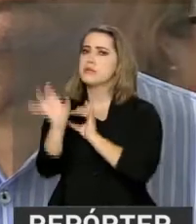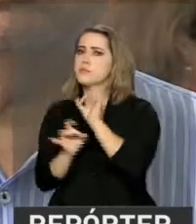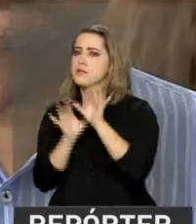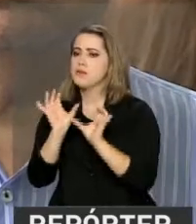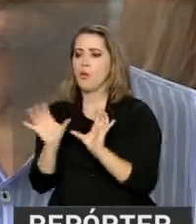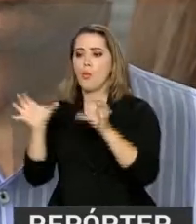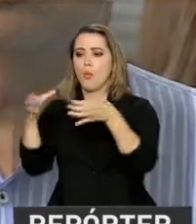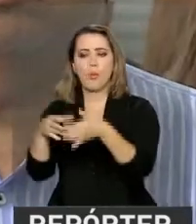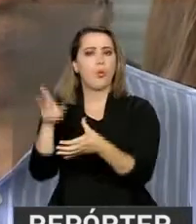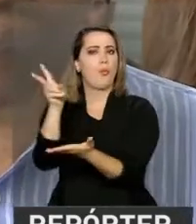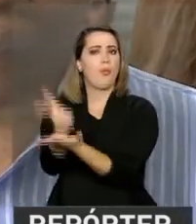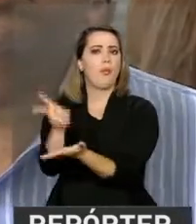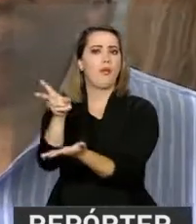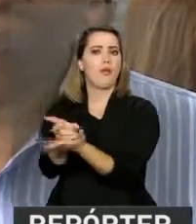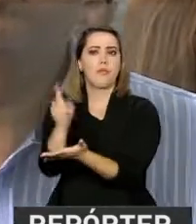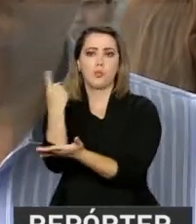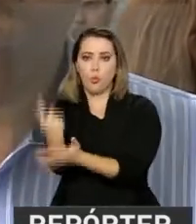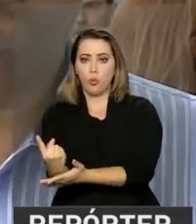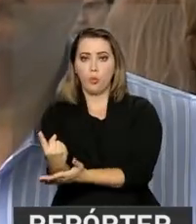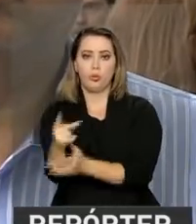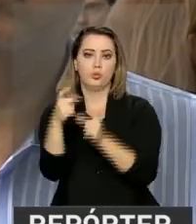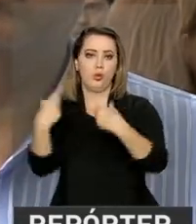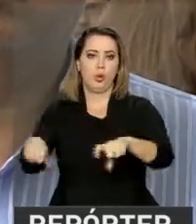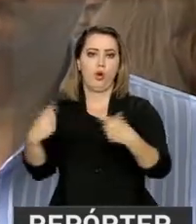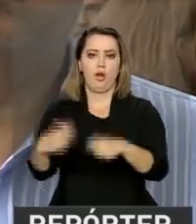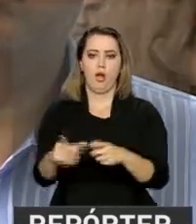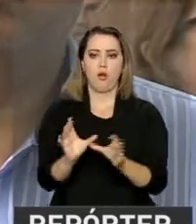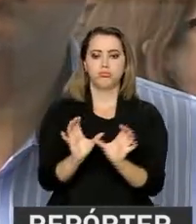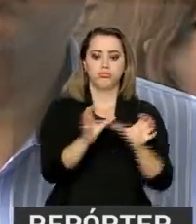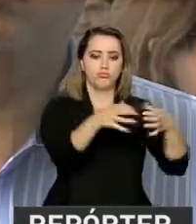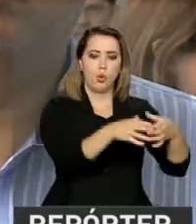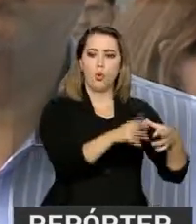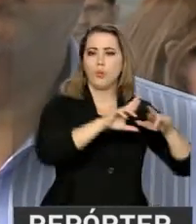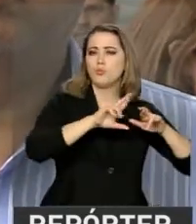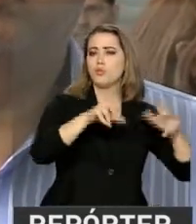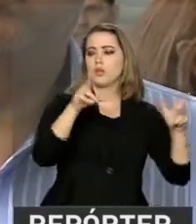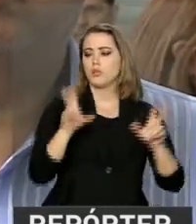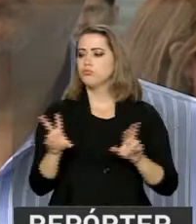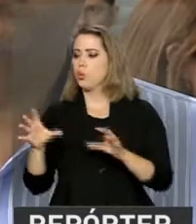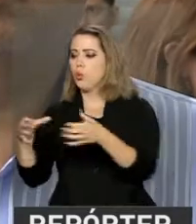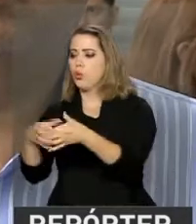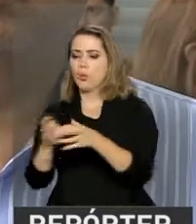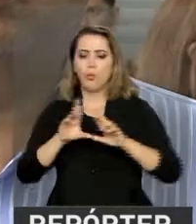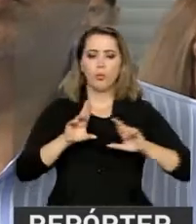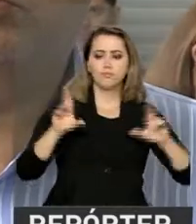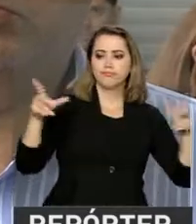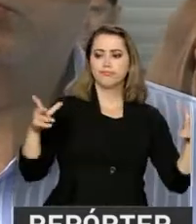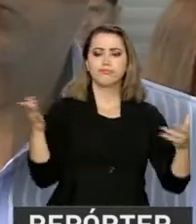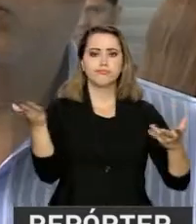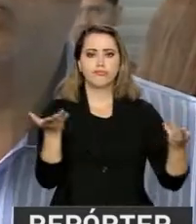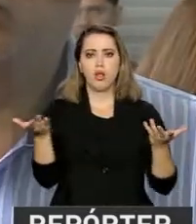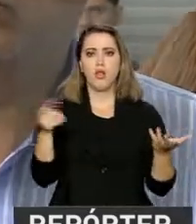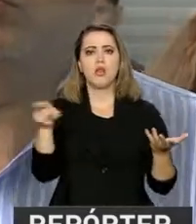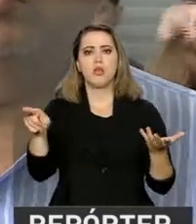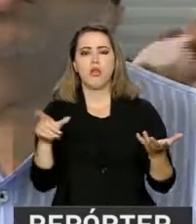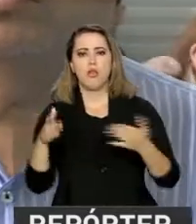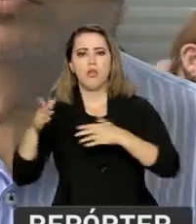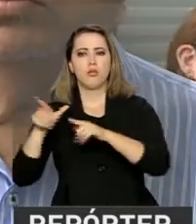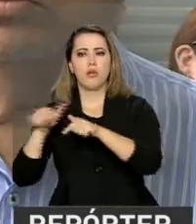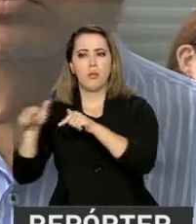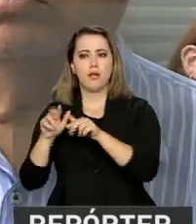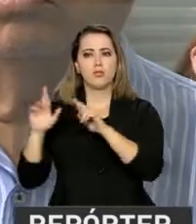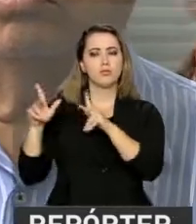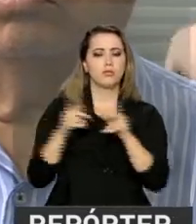vários hospitais, ele acontecerá concentradamente em alguns hospitais com mais escala, com mais qualidade de serviço e